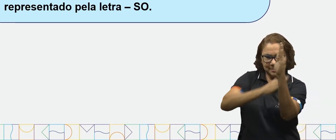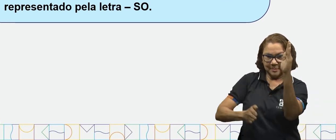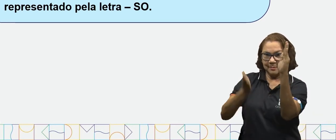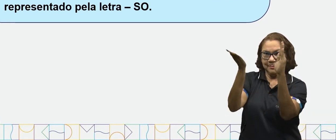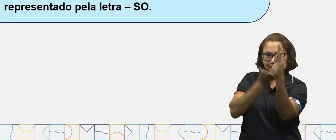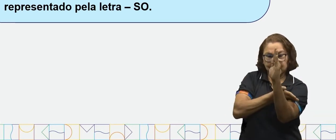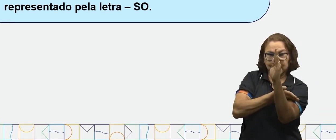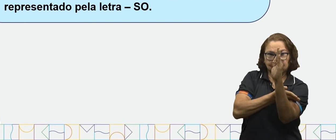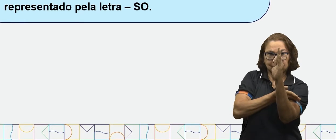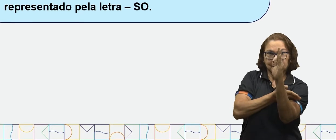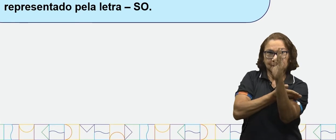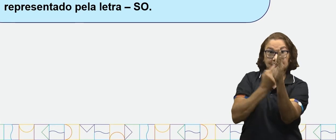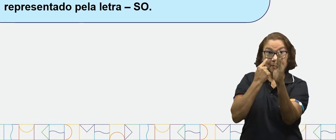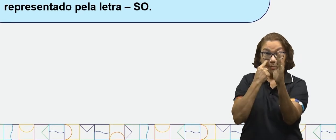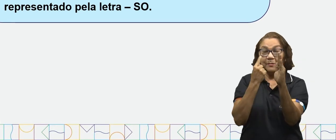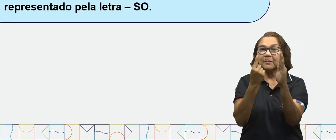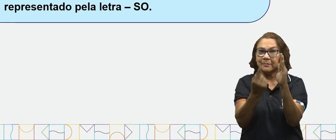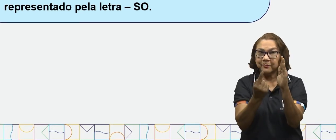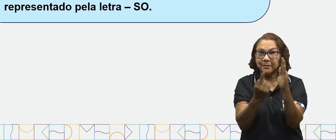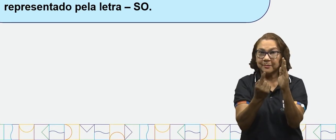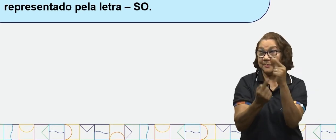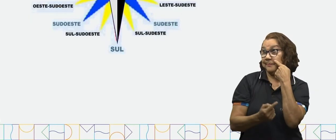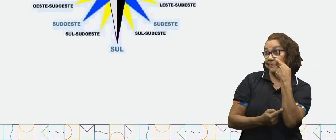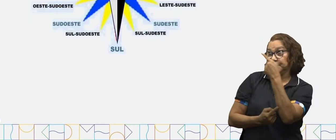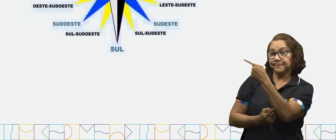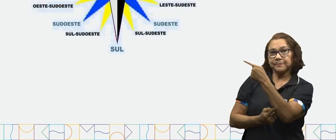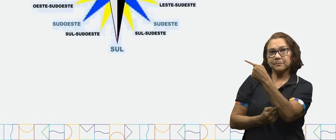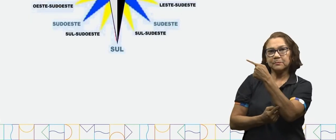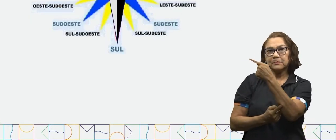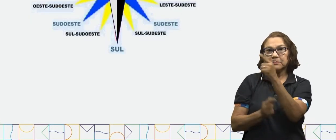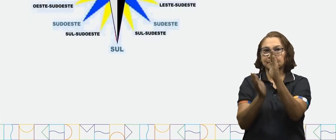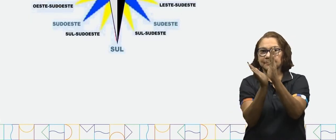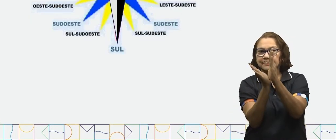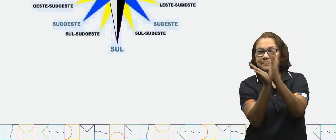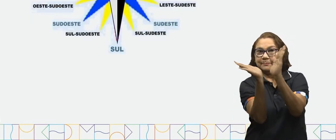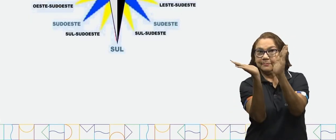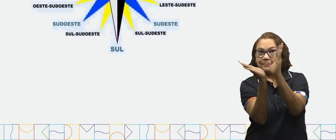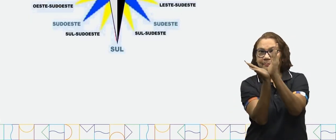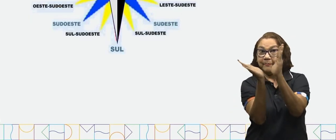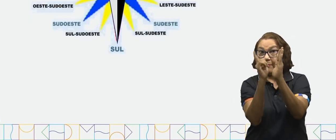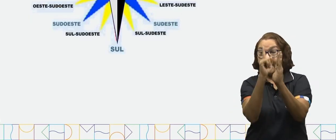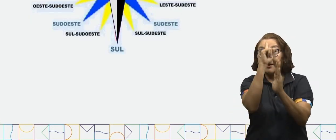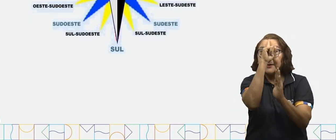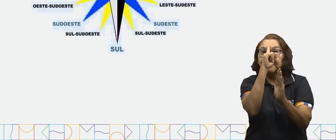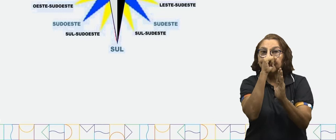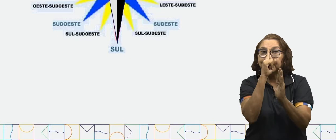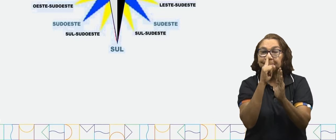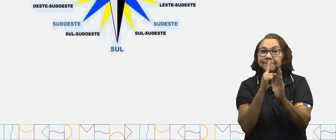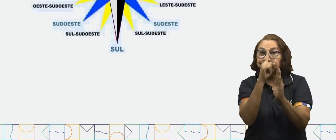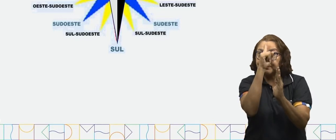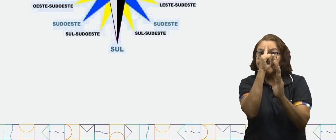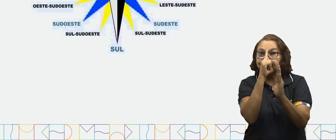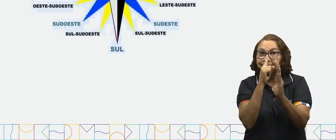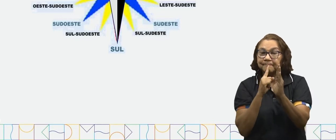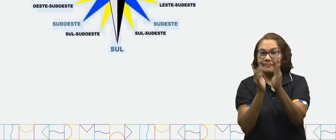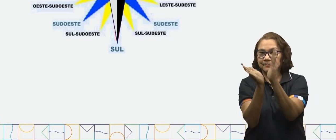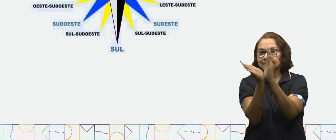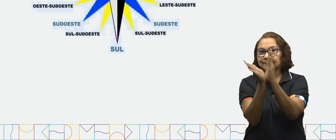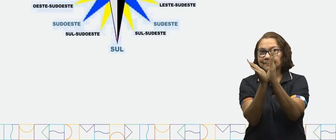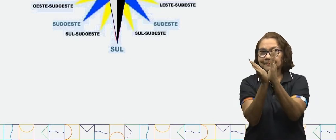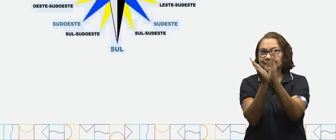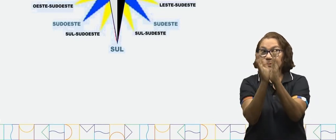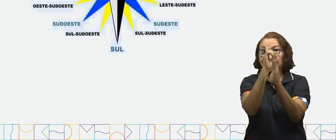sudoeste está entre o sul e o oeste, representado pela sigla SO. Para